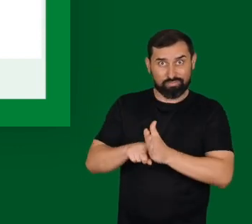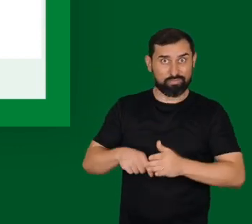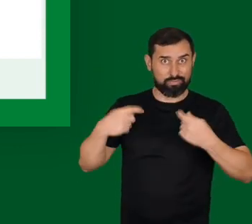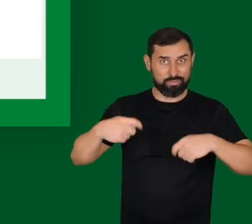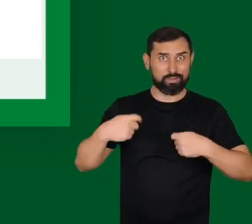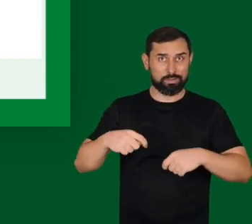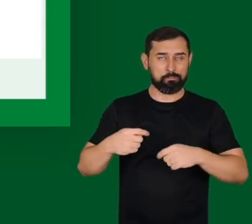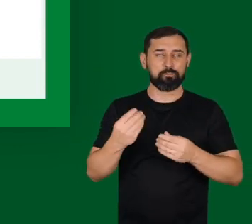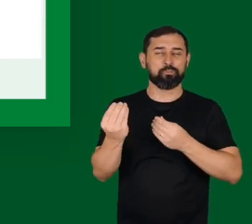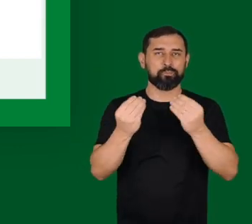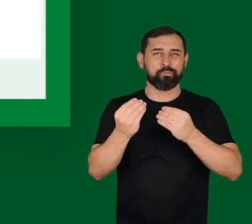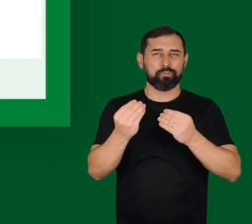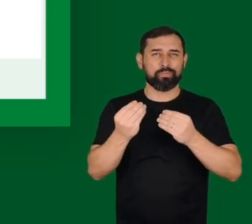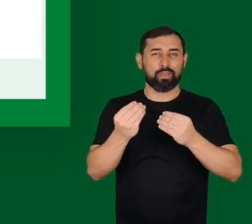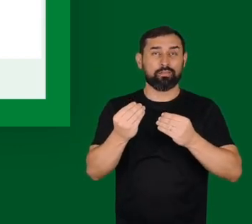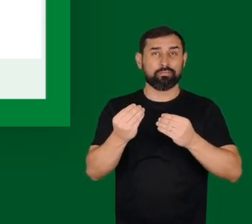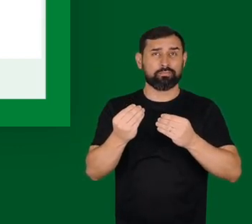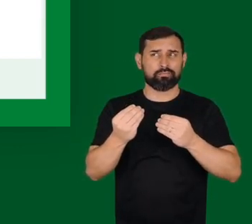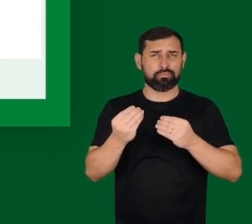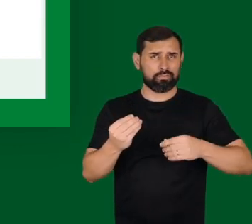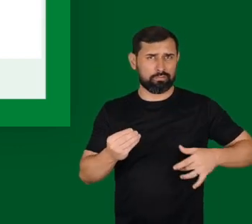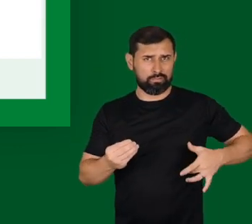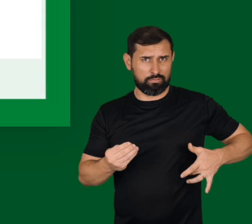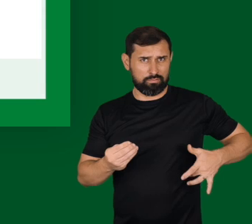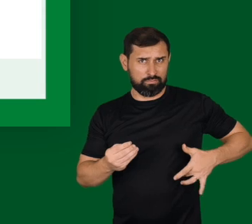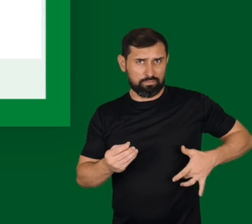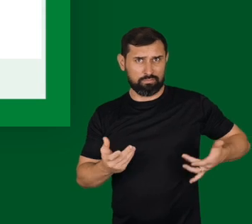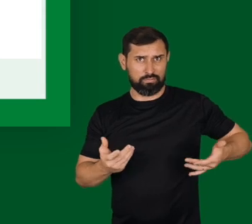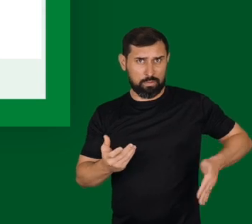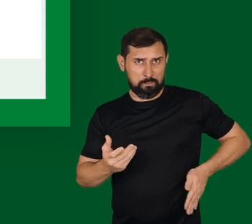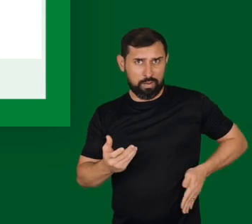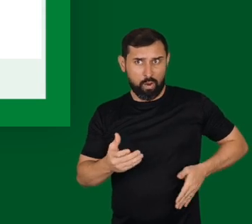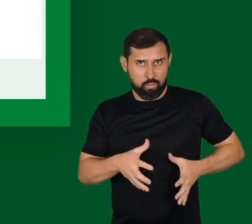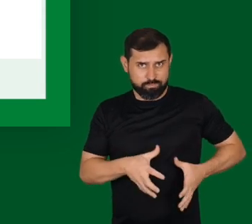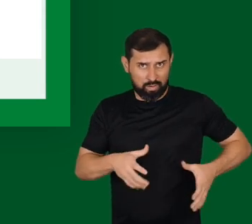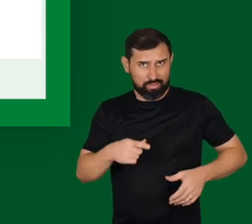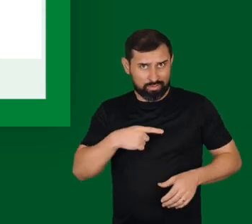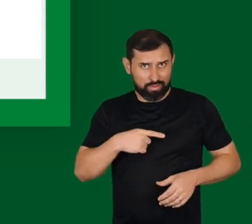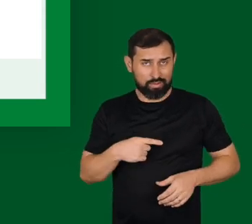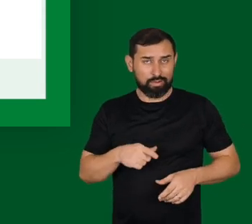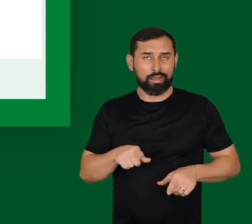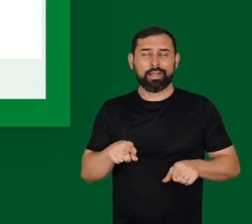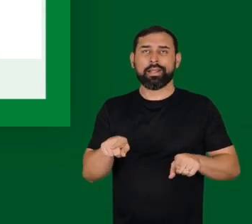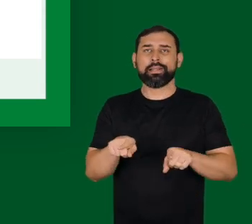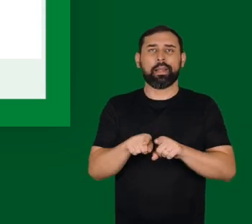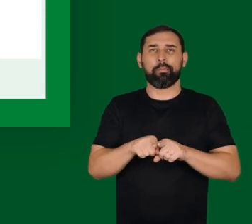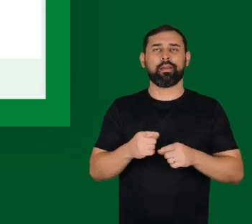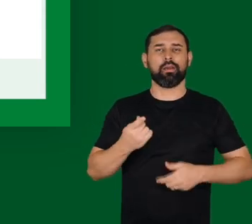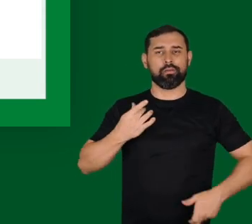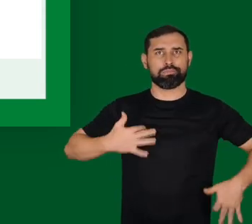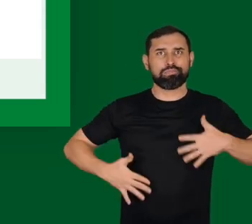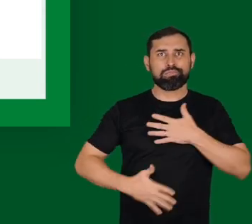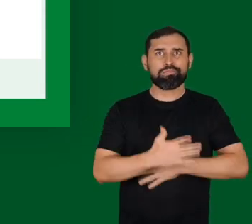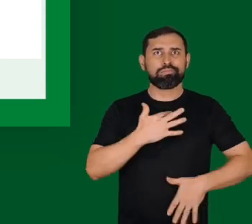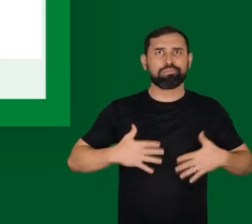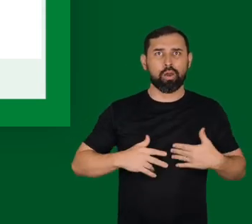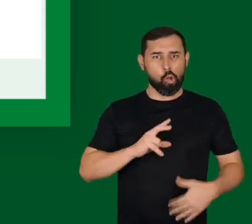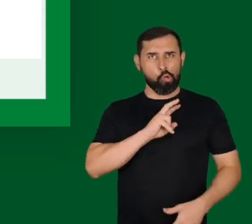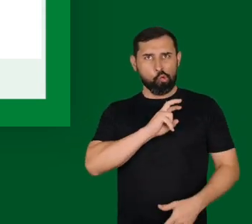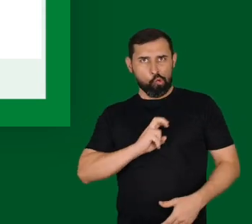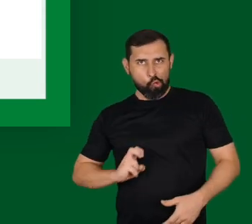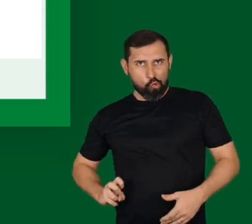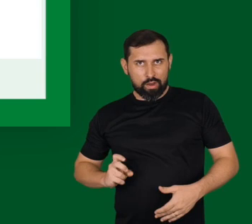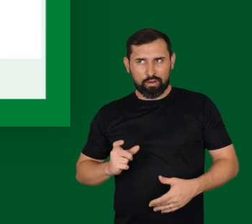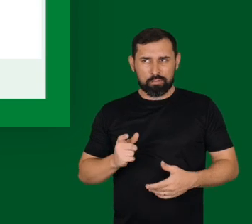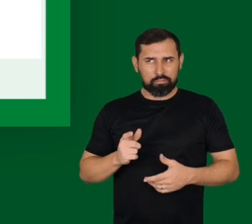há comprometimento do sistema nervoso central, tá? A gente não vai falar em crise convulsiva no menino com convulsiva febril, no menino